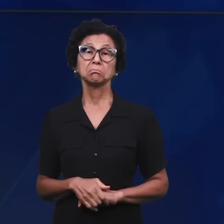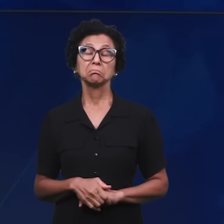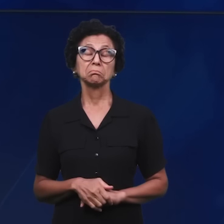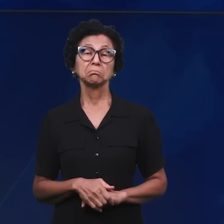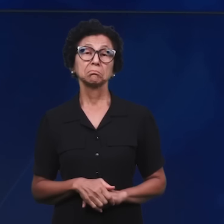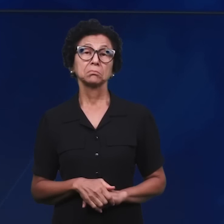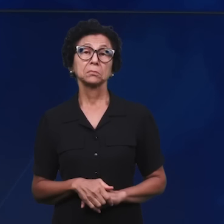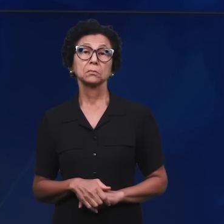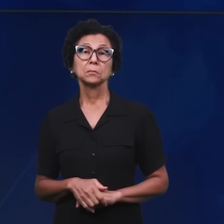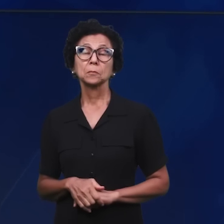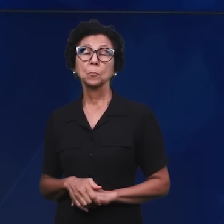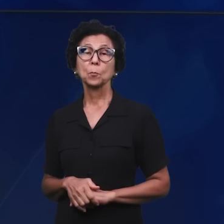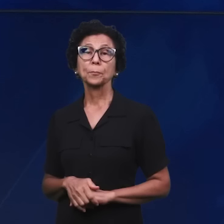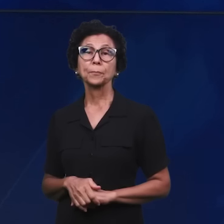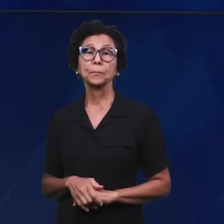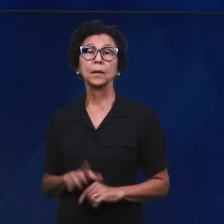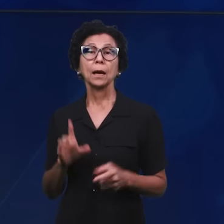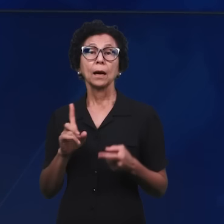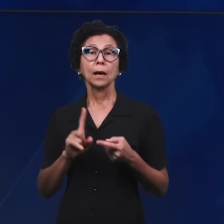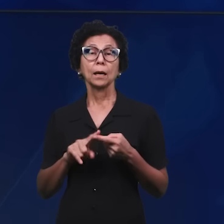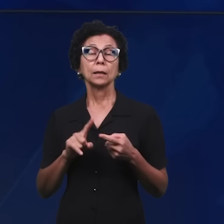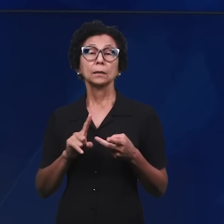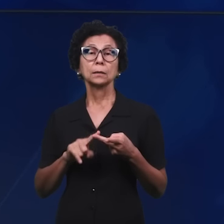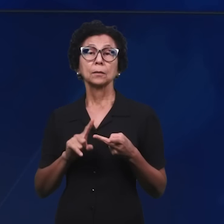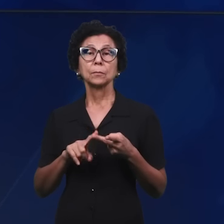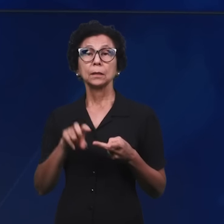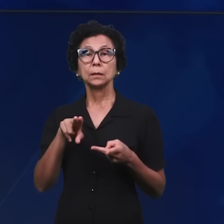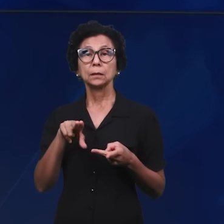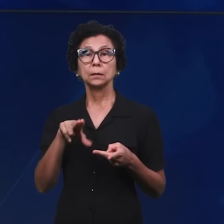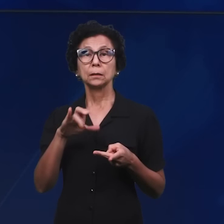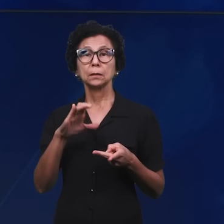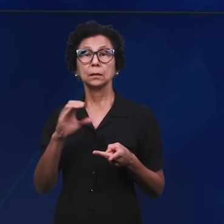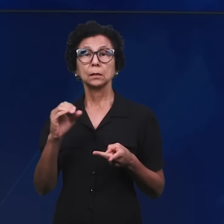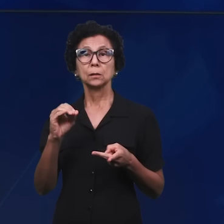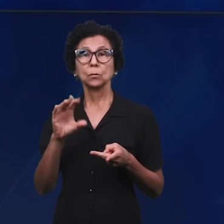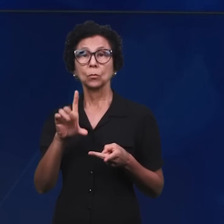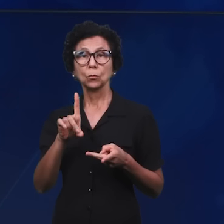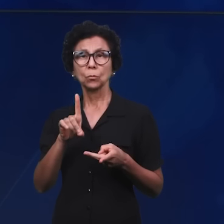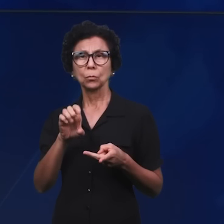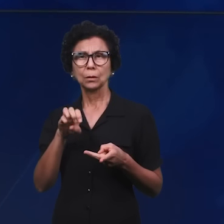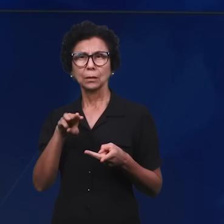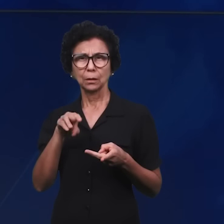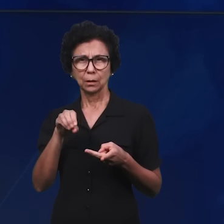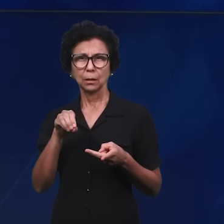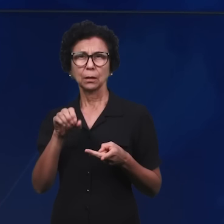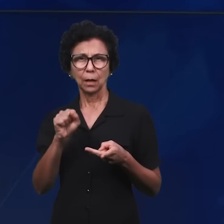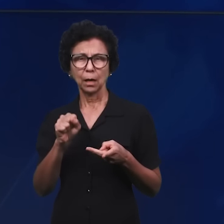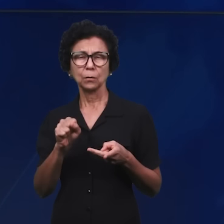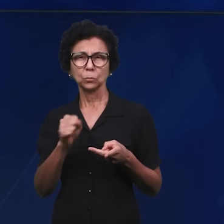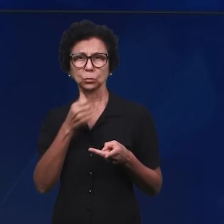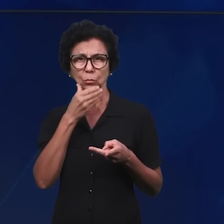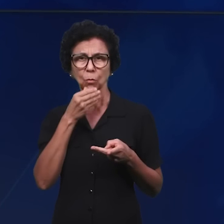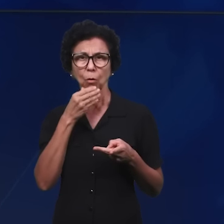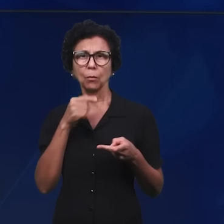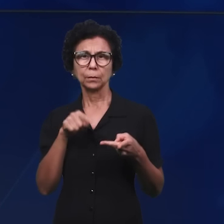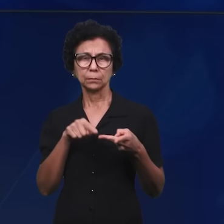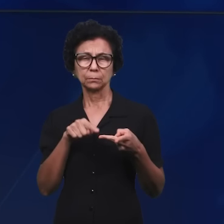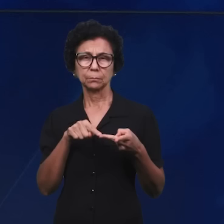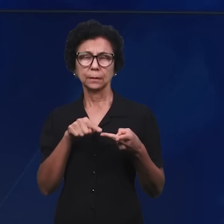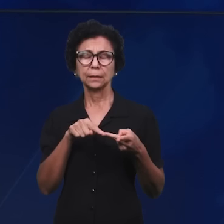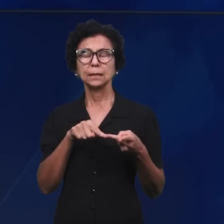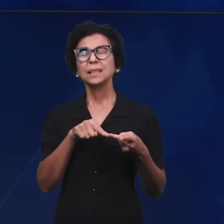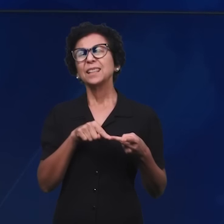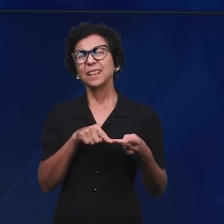mas ele e Nicodemos. Nos outros evangelhos nós vamos encontrar que Nicodemos, aquele que